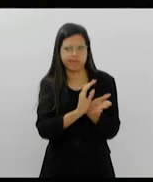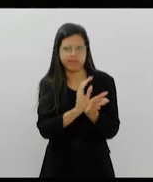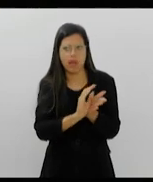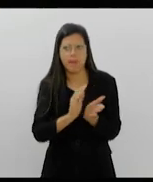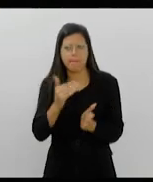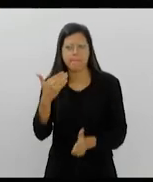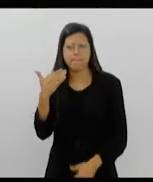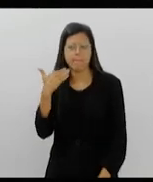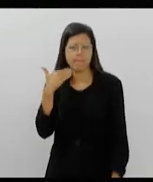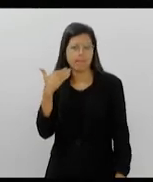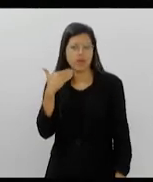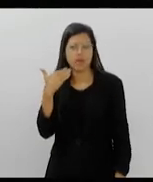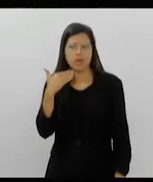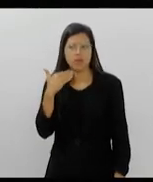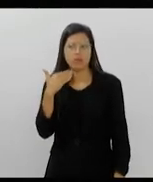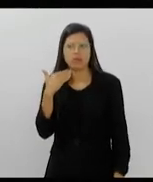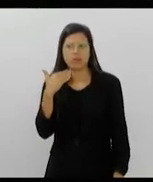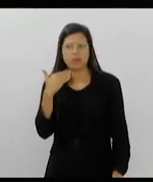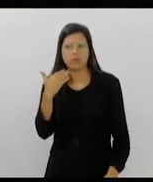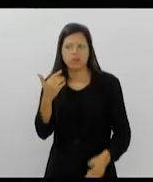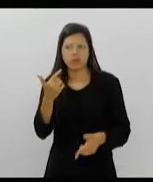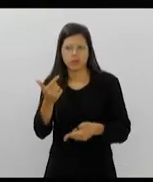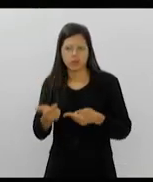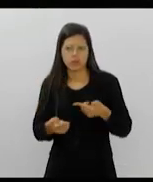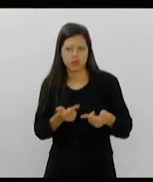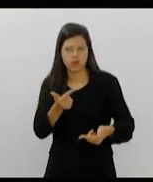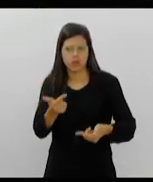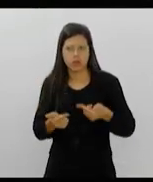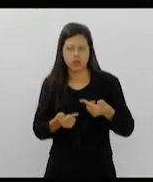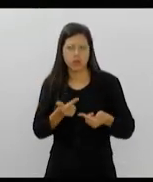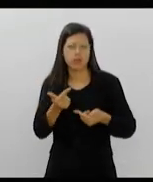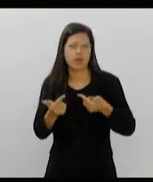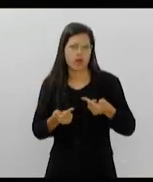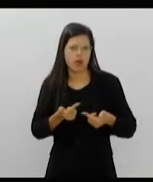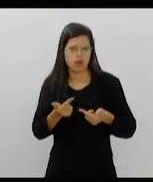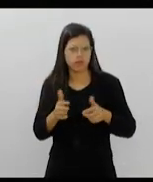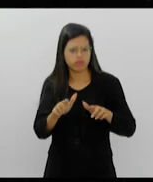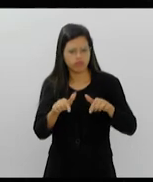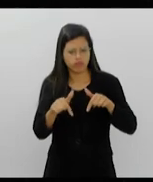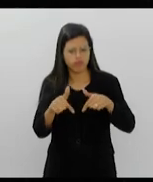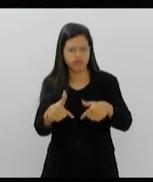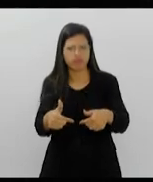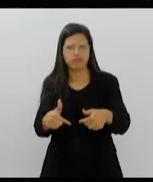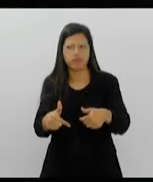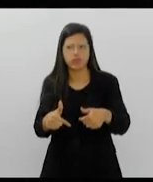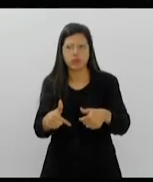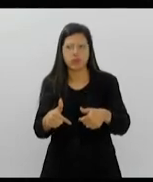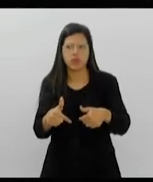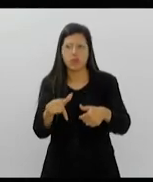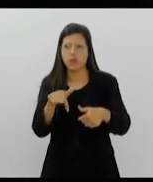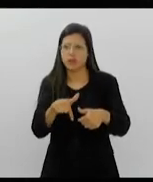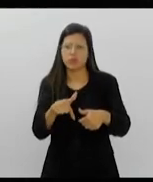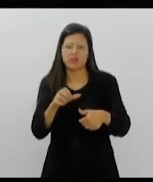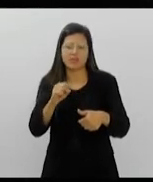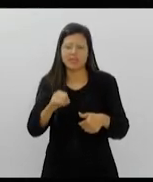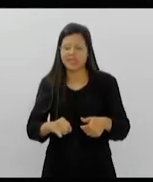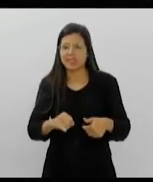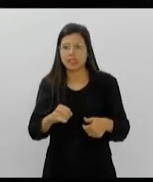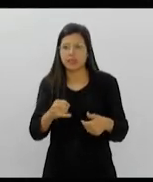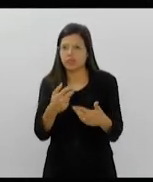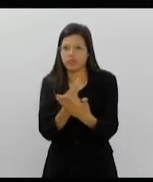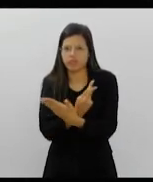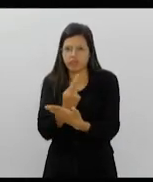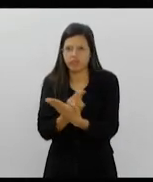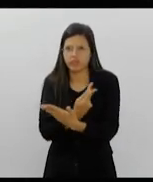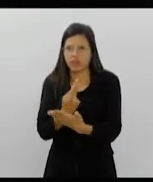bancos que trabalham fortemente alavancados, uma operação dessa não dá certo,